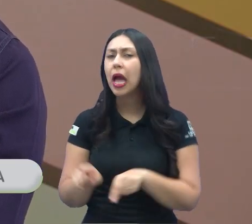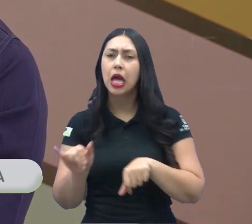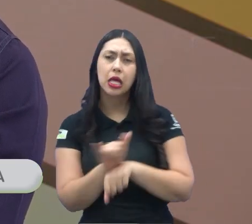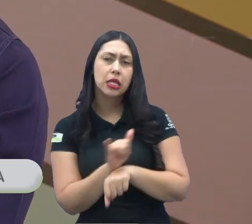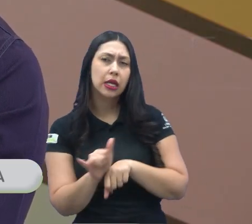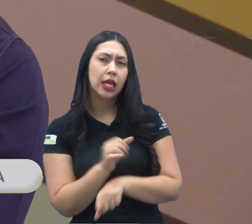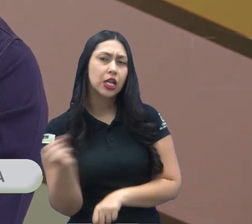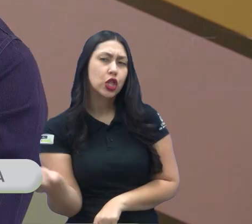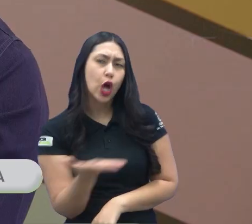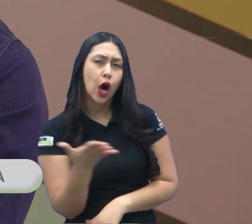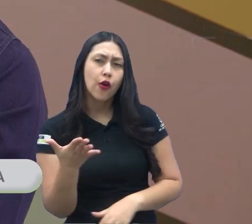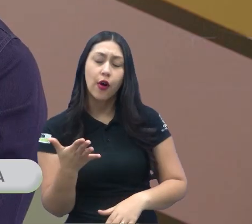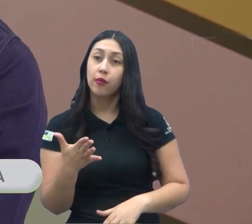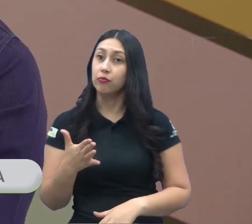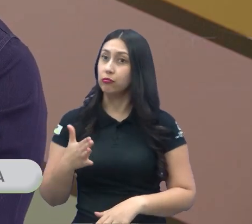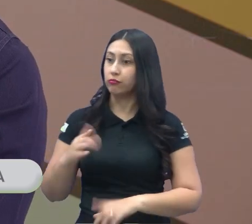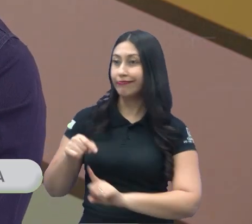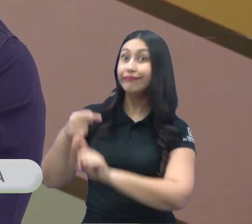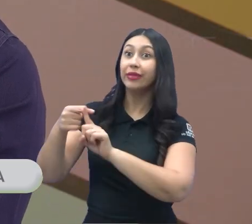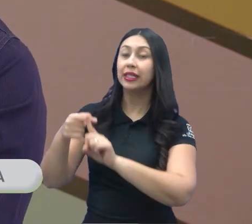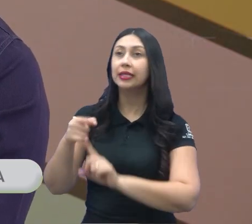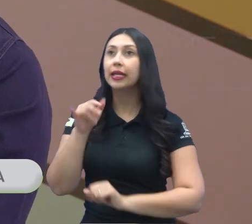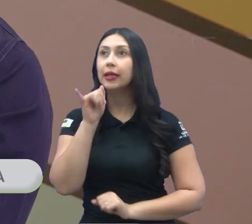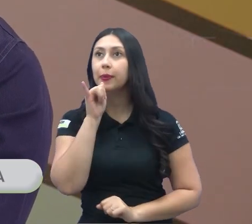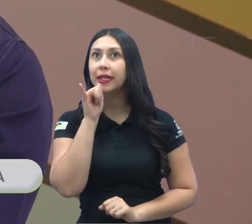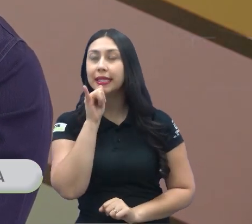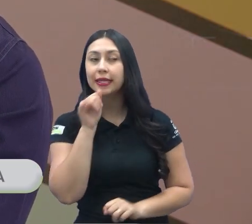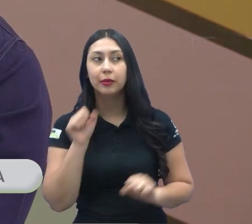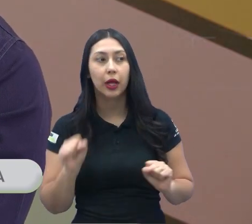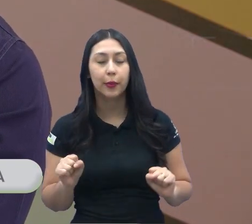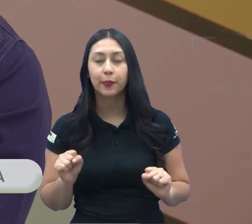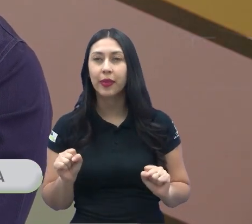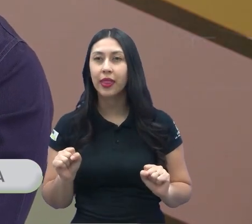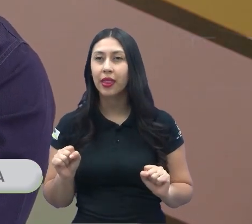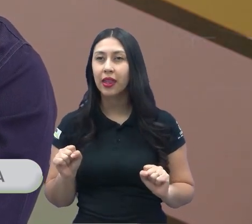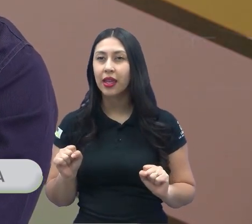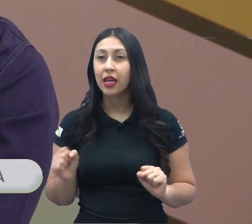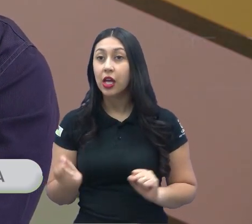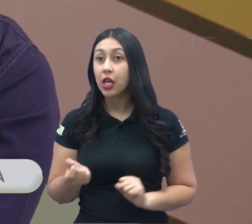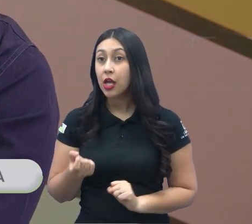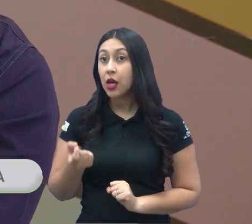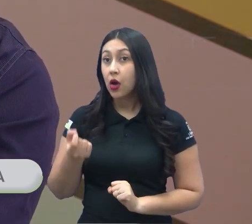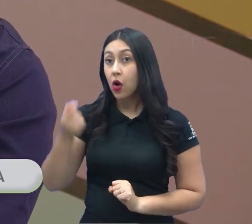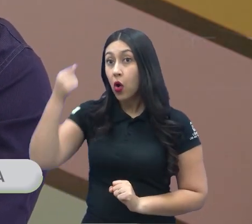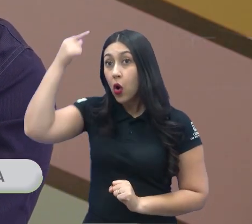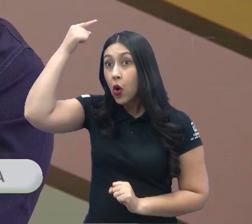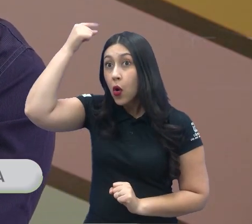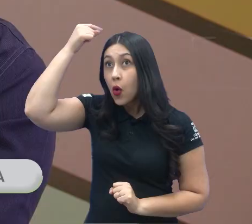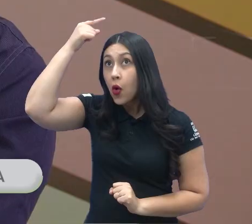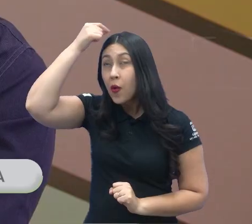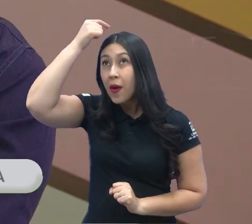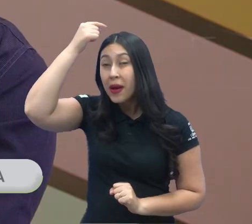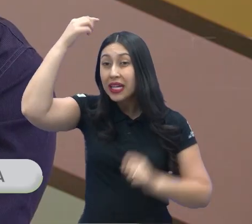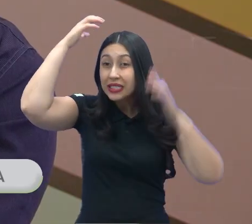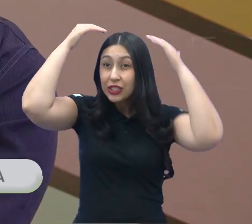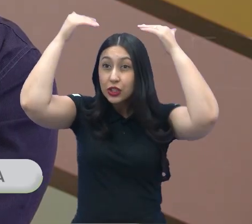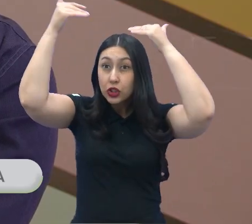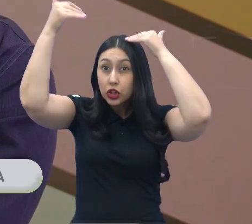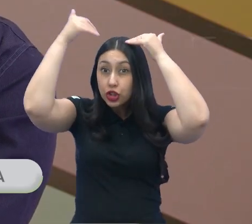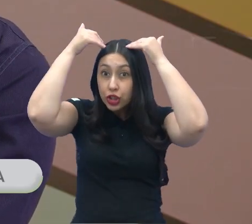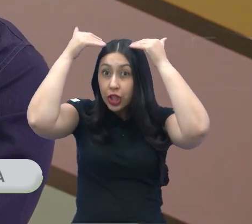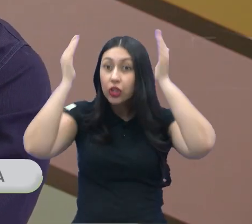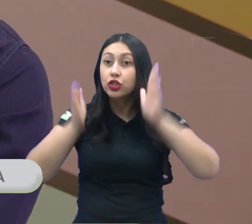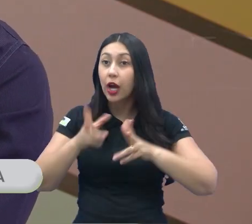plus, potencializar, que, por exemplo, são procedimentos que a gente coloca o medicamento diretamente no couro cabeludo, tá? E ele pode potencializar